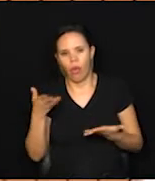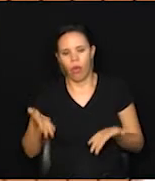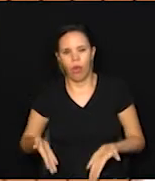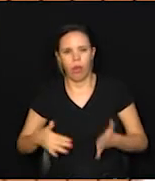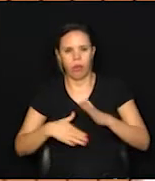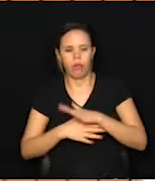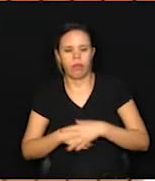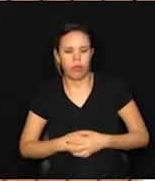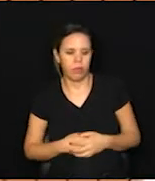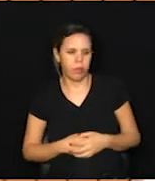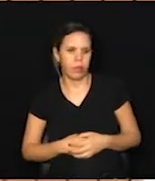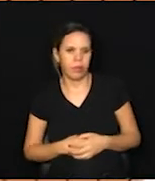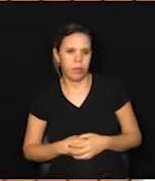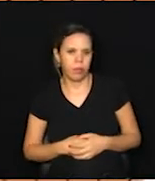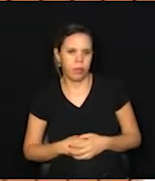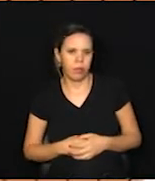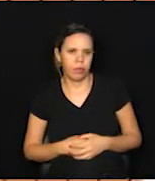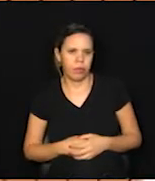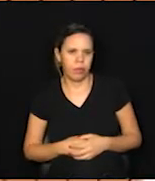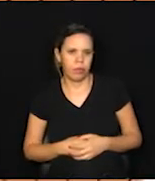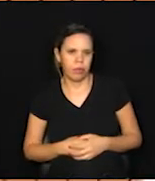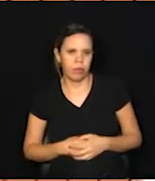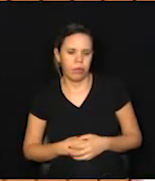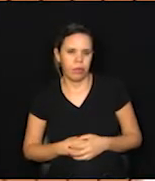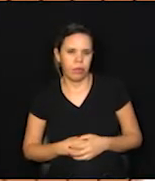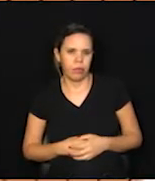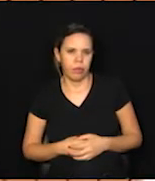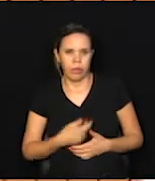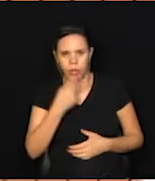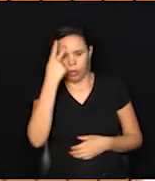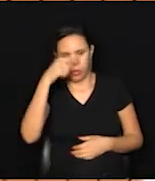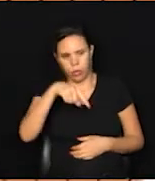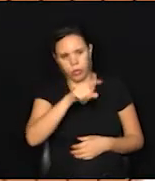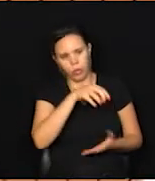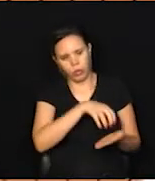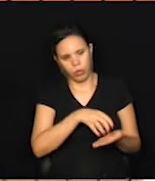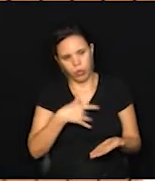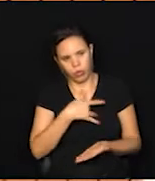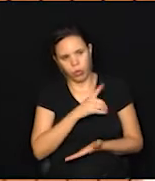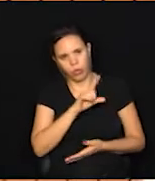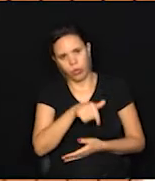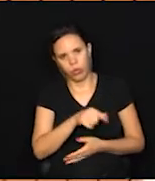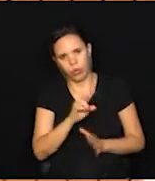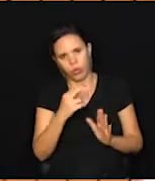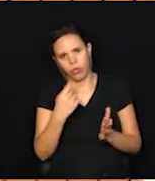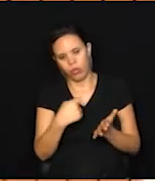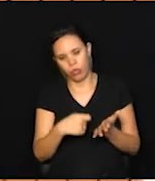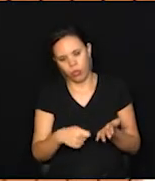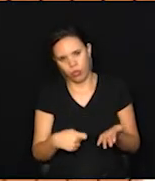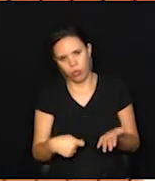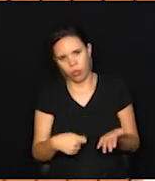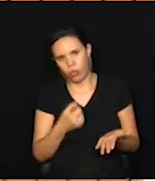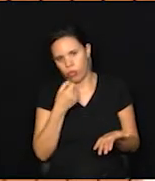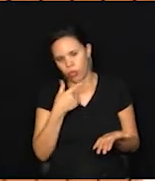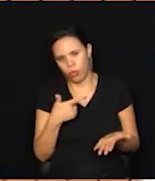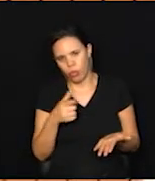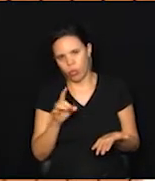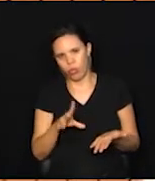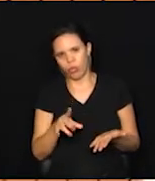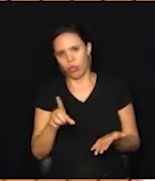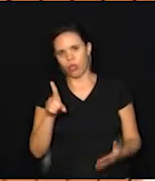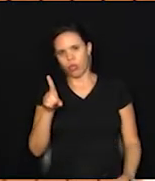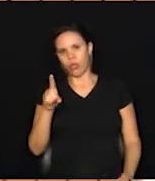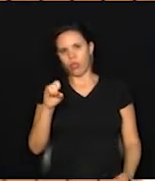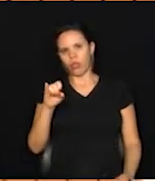casa dizendo o seguinte: o paciente vai até a unidade básica e só estão prescrevendo dipirona,